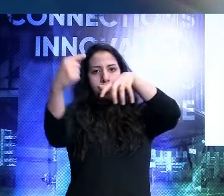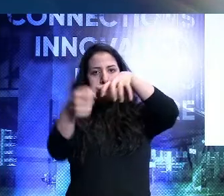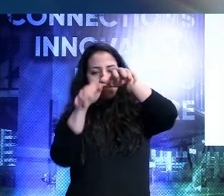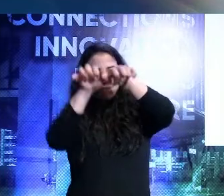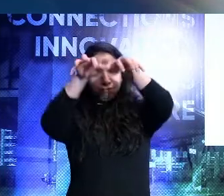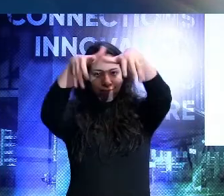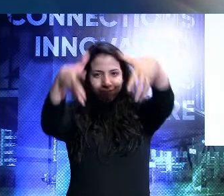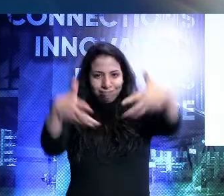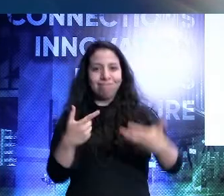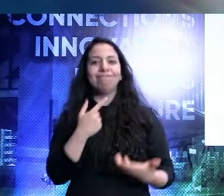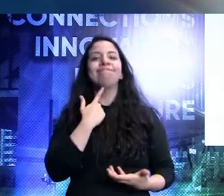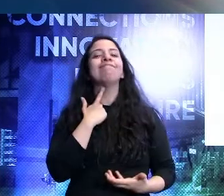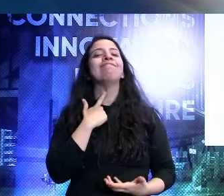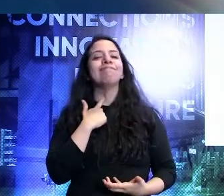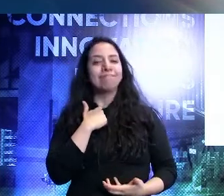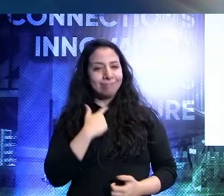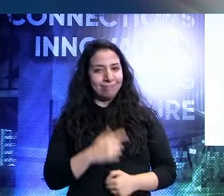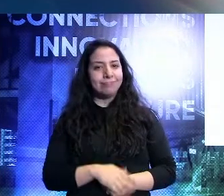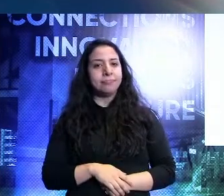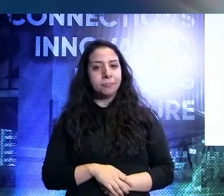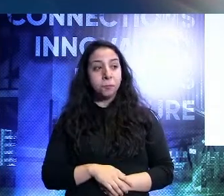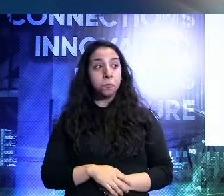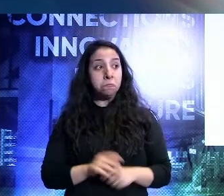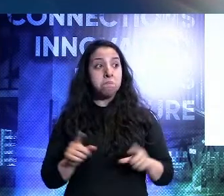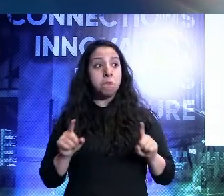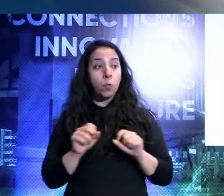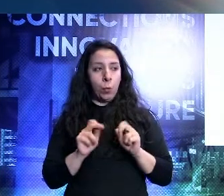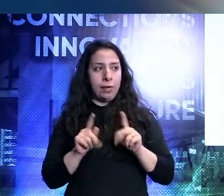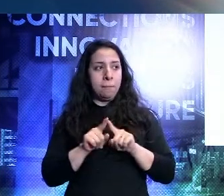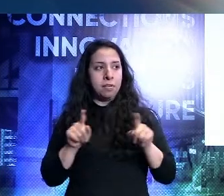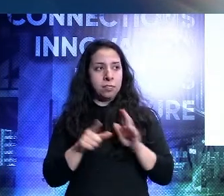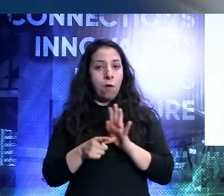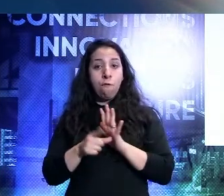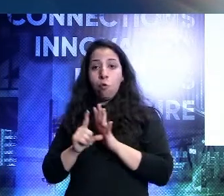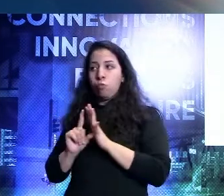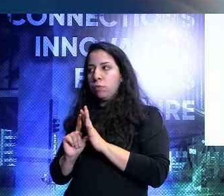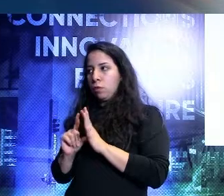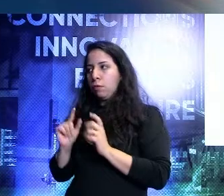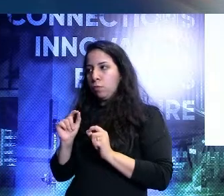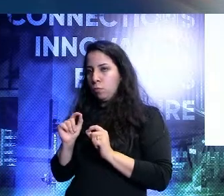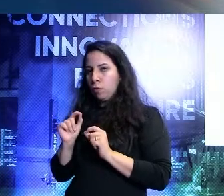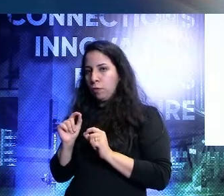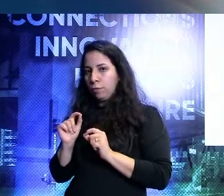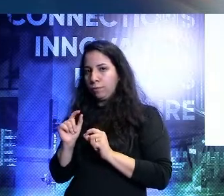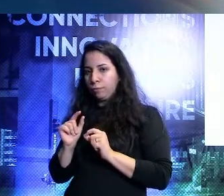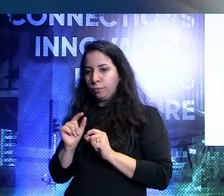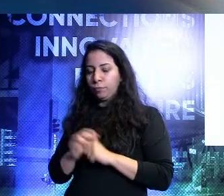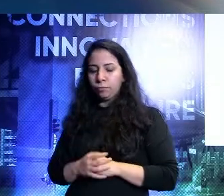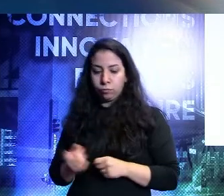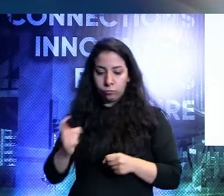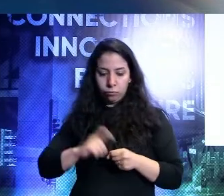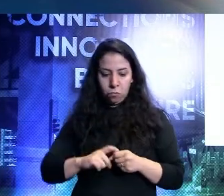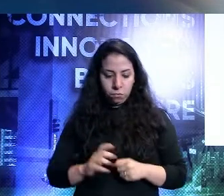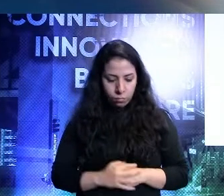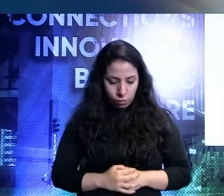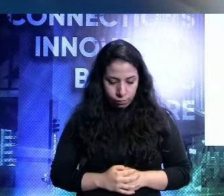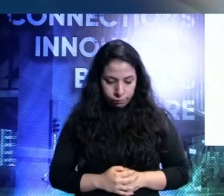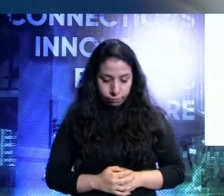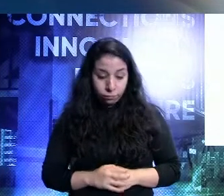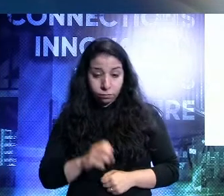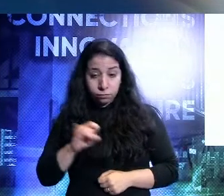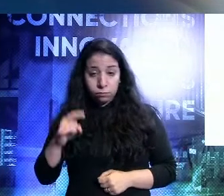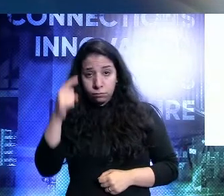vamos voltar um pouquinho no tempo, né? Para falar um pouquinho sobre o tal do Lean Thinking. Se a gente parar para pensar, lá